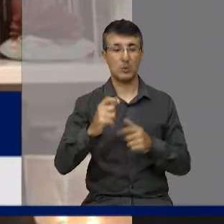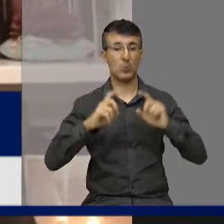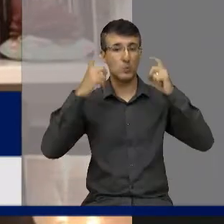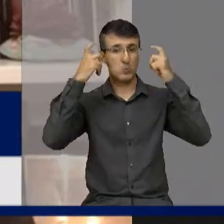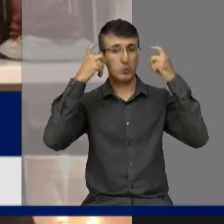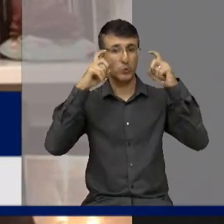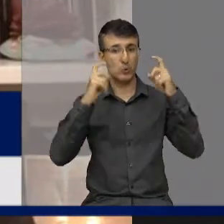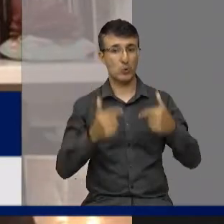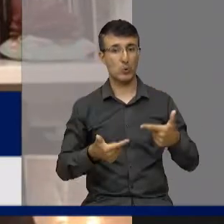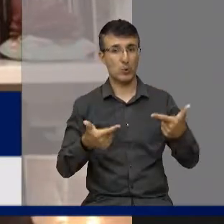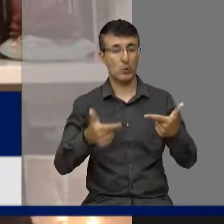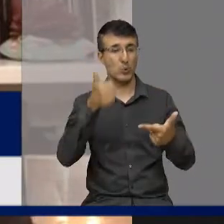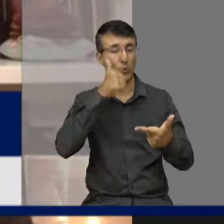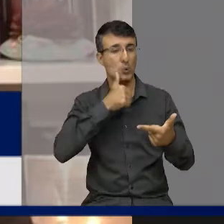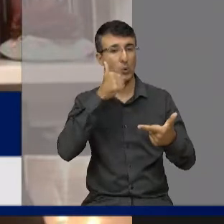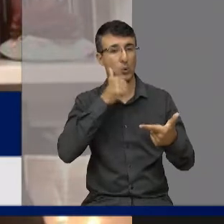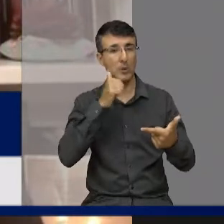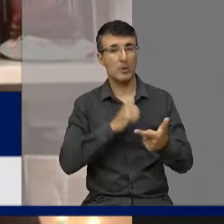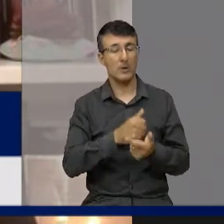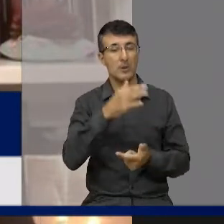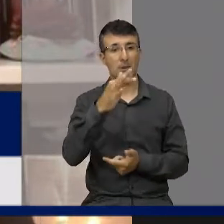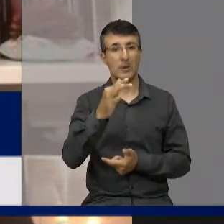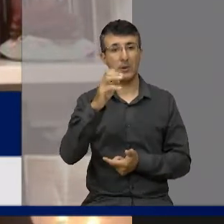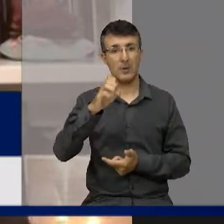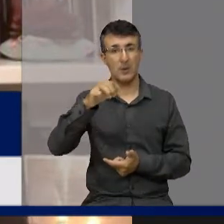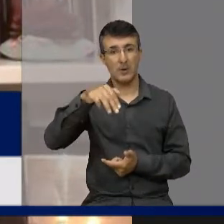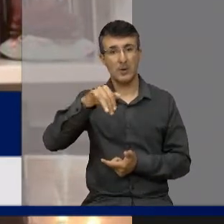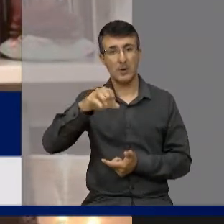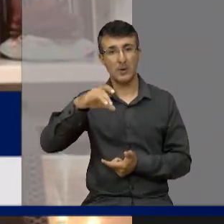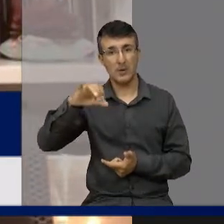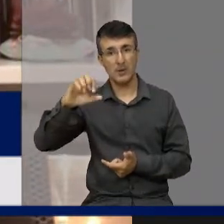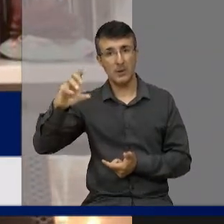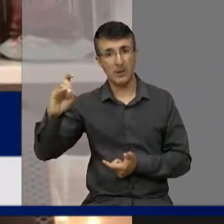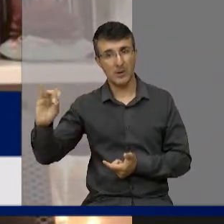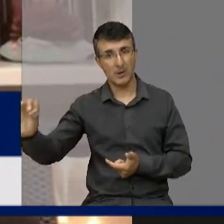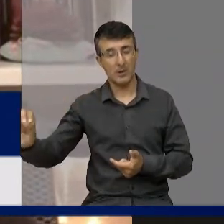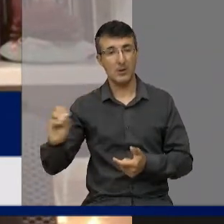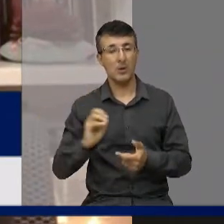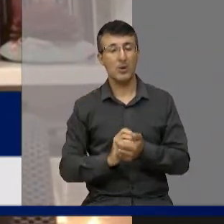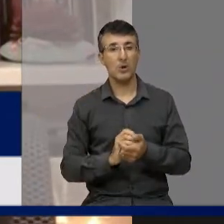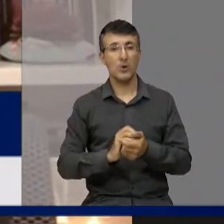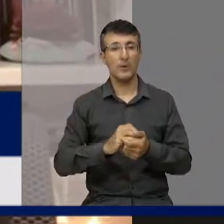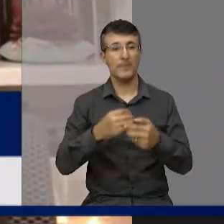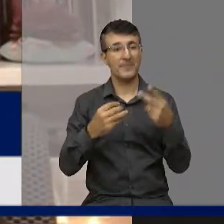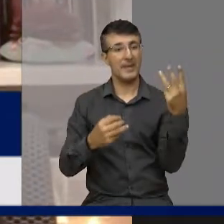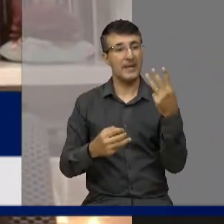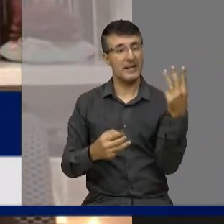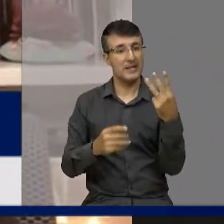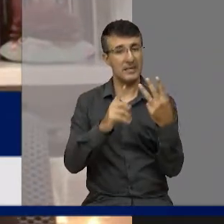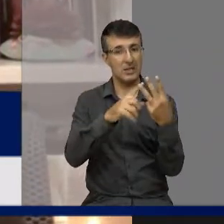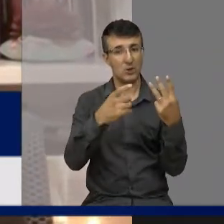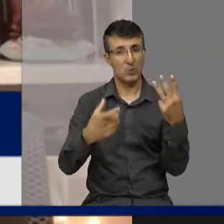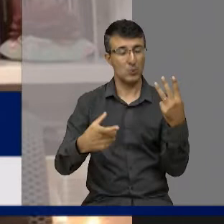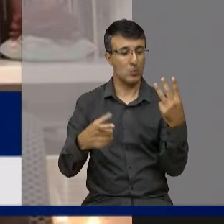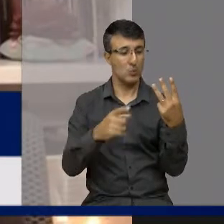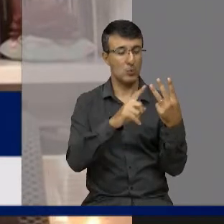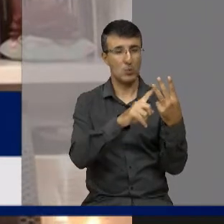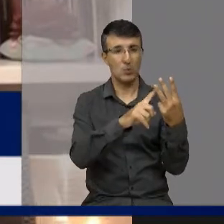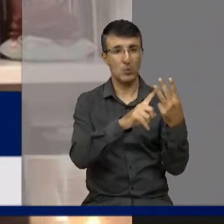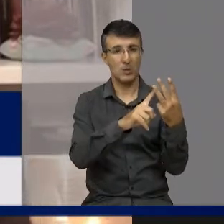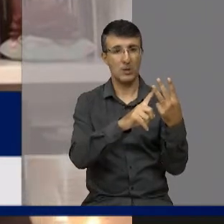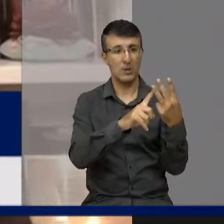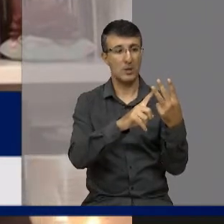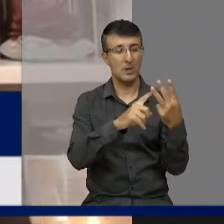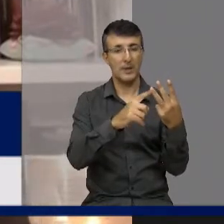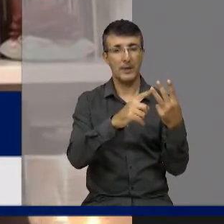mulheres. Feminicídios e violência contra a mulher ocupam o 3º lugar entre os registros, né, feitos por essa rede, atrás apenas